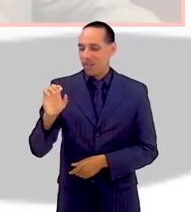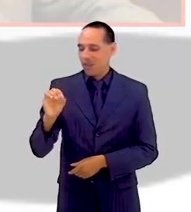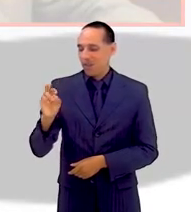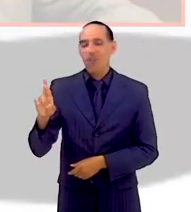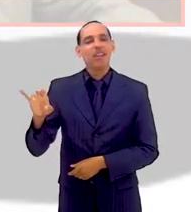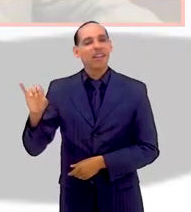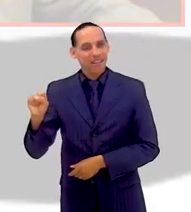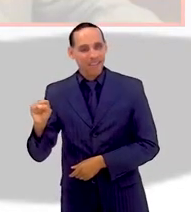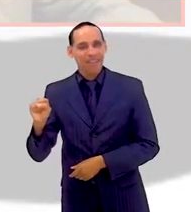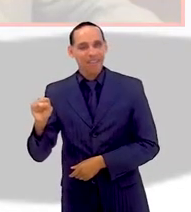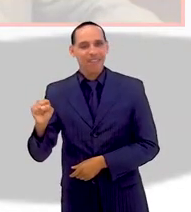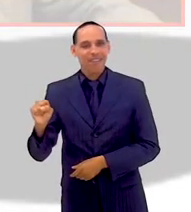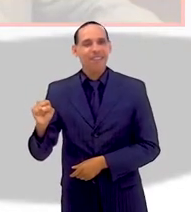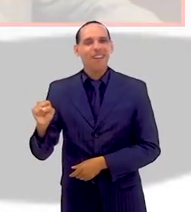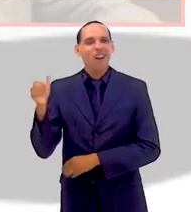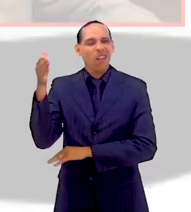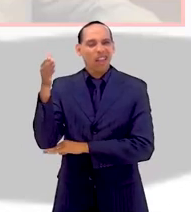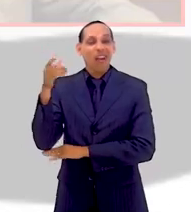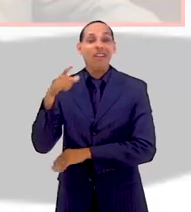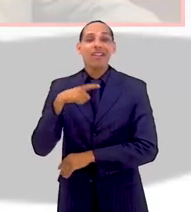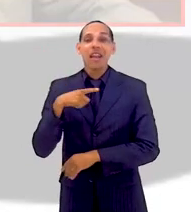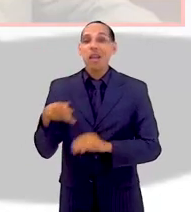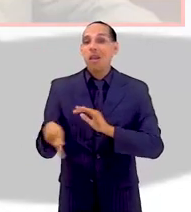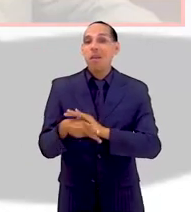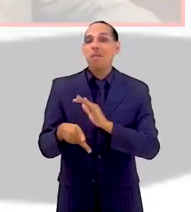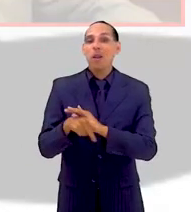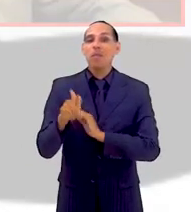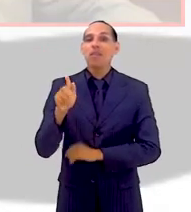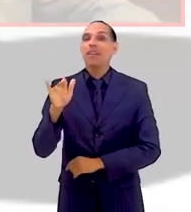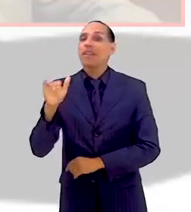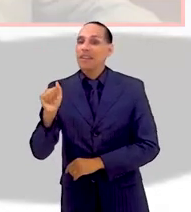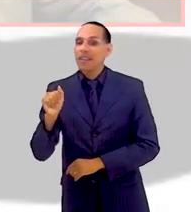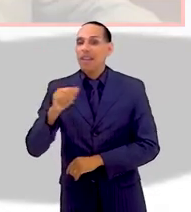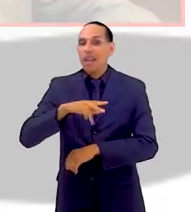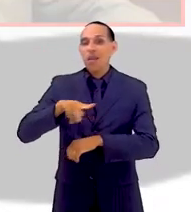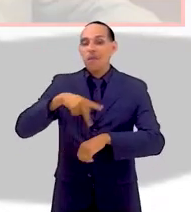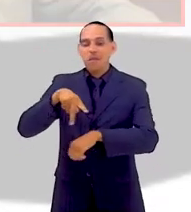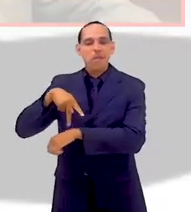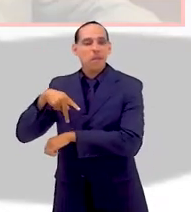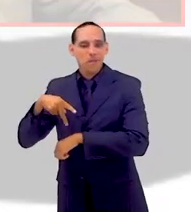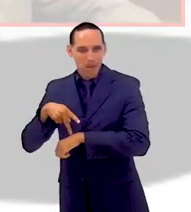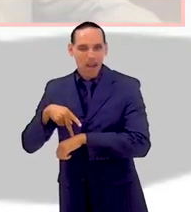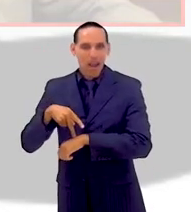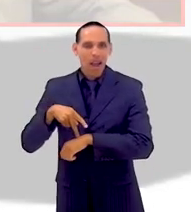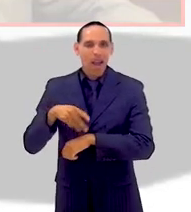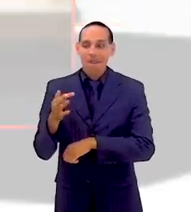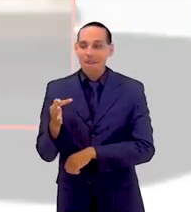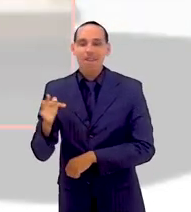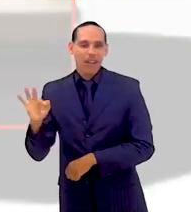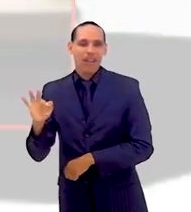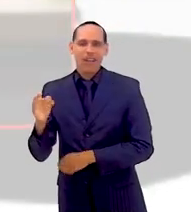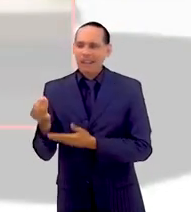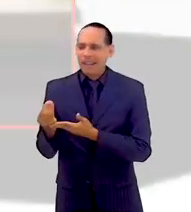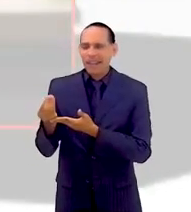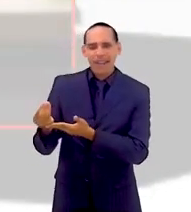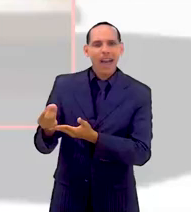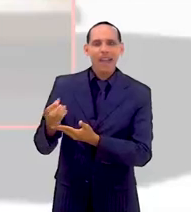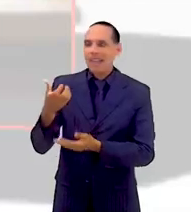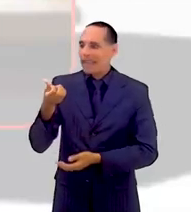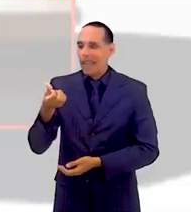até desses guias internacionais franceses que ranqueiam com